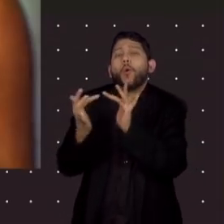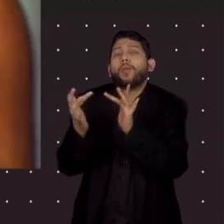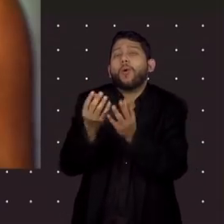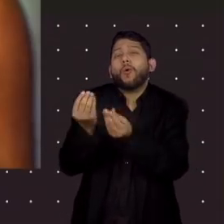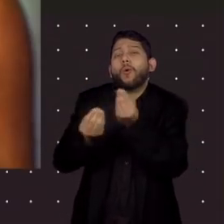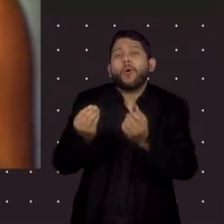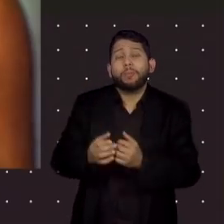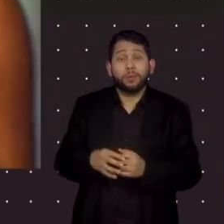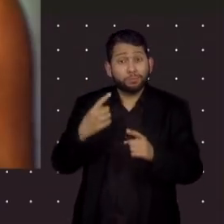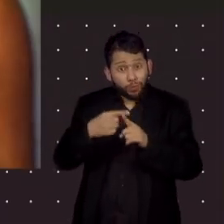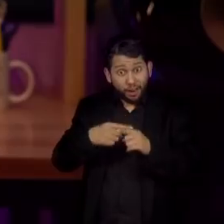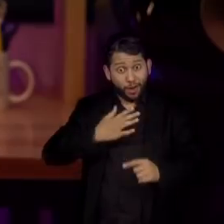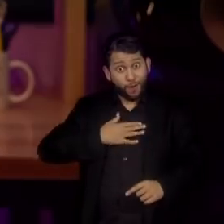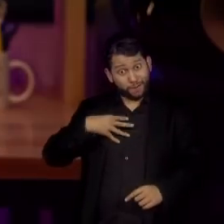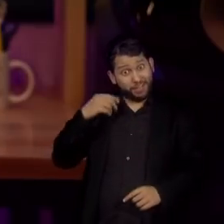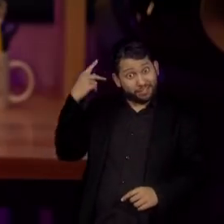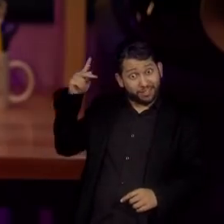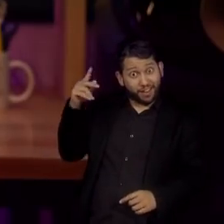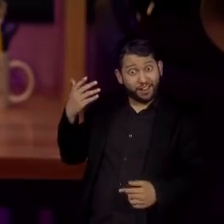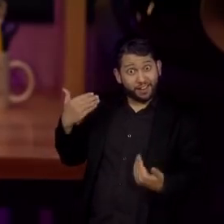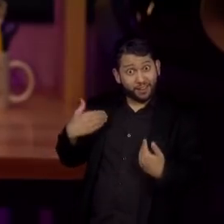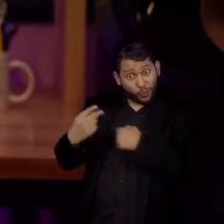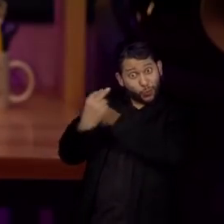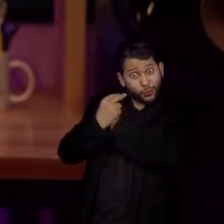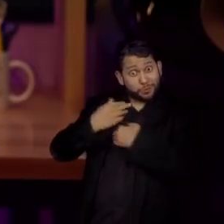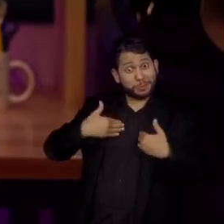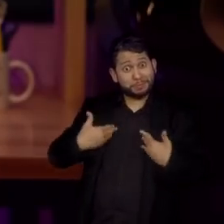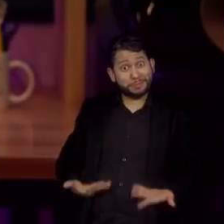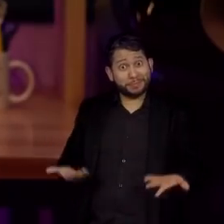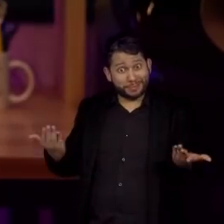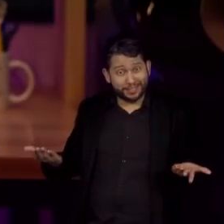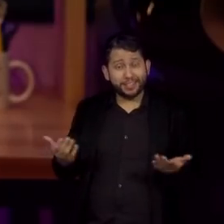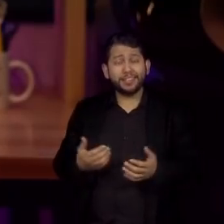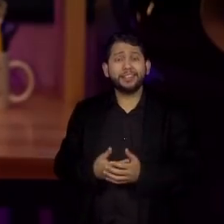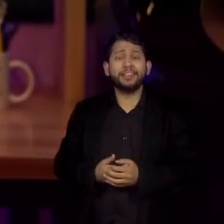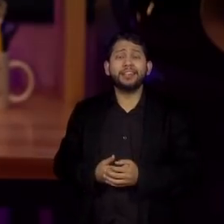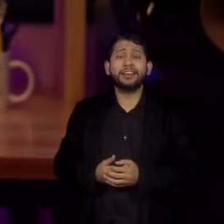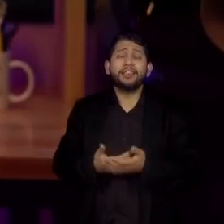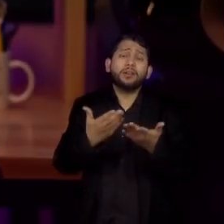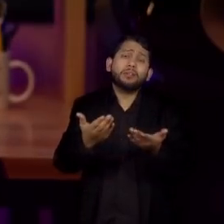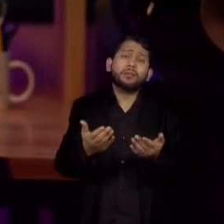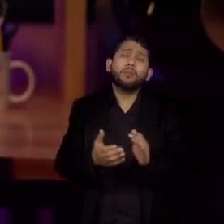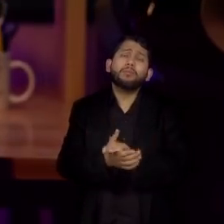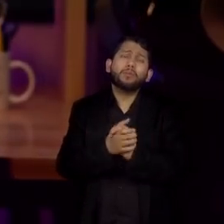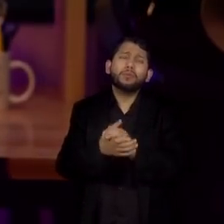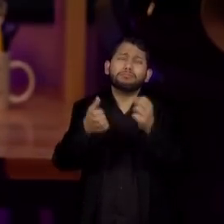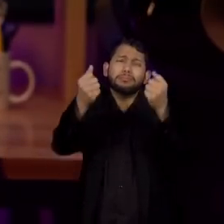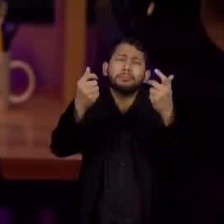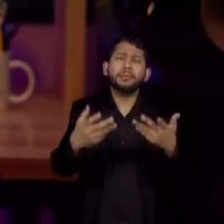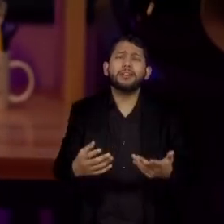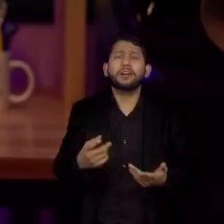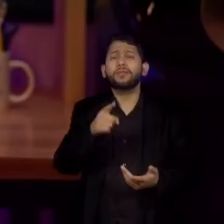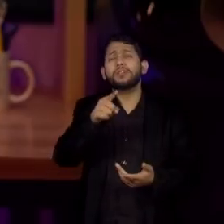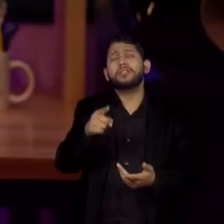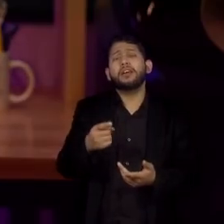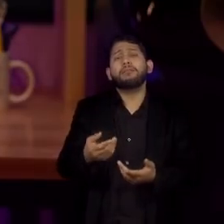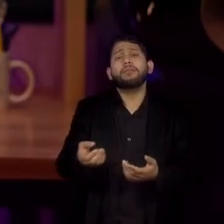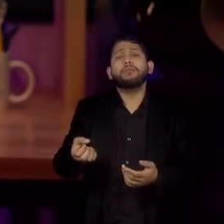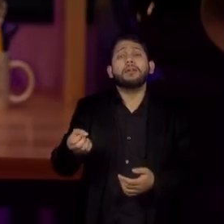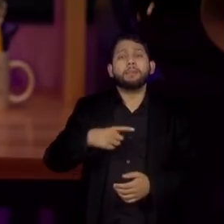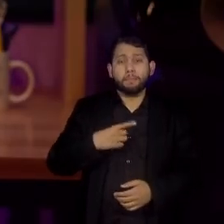do filho dela, por acaso eu, à época, e queria que você falasse do seu lançamento de